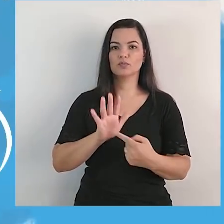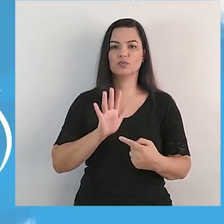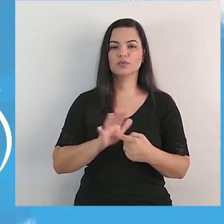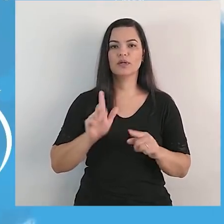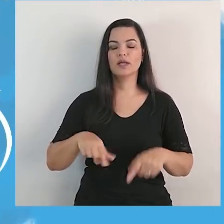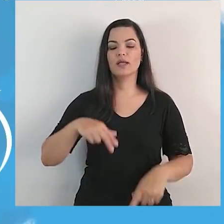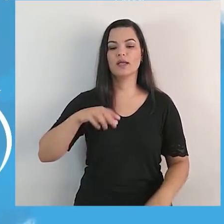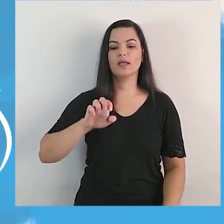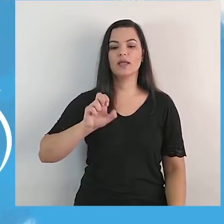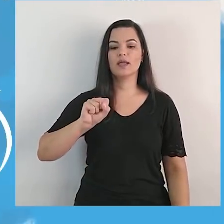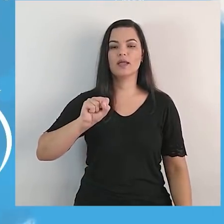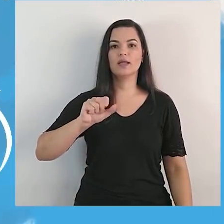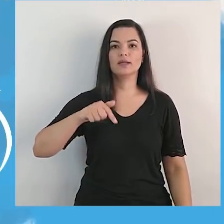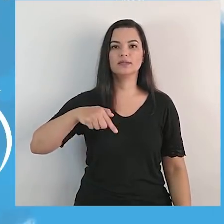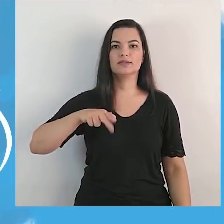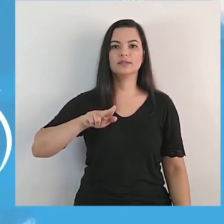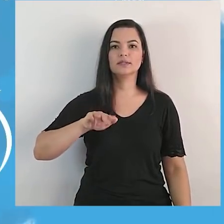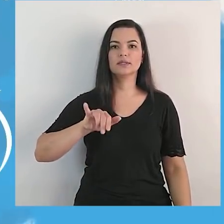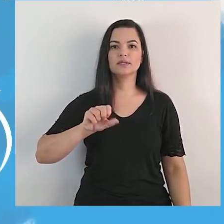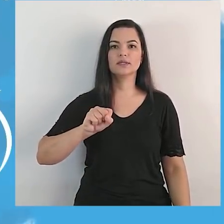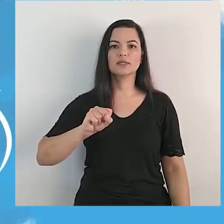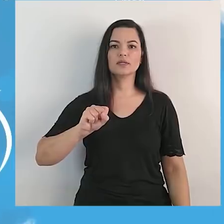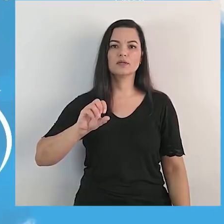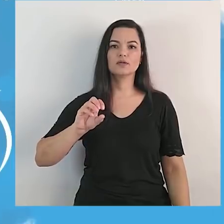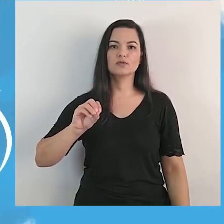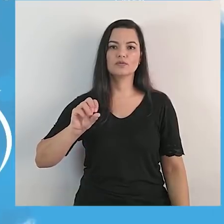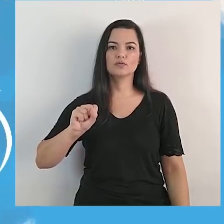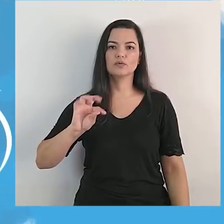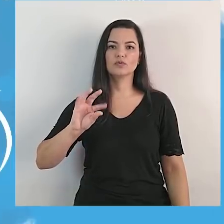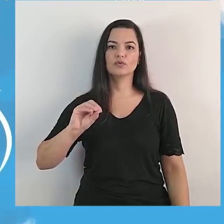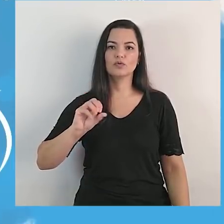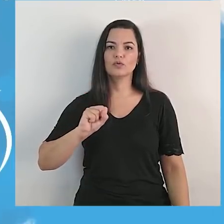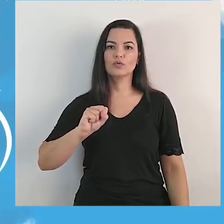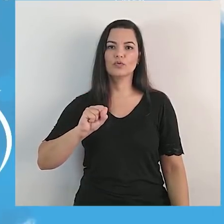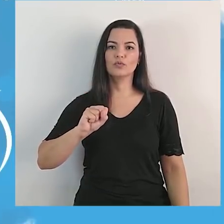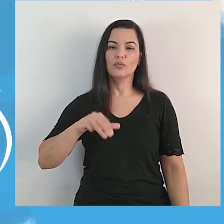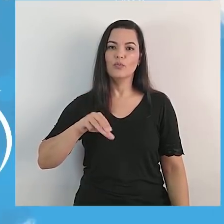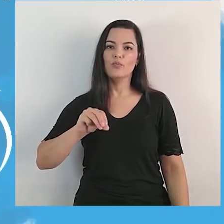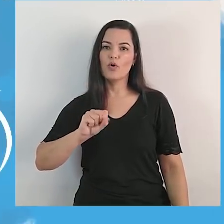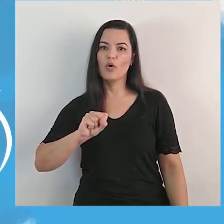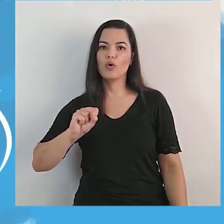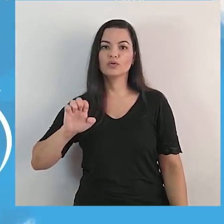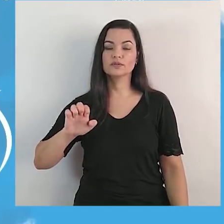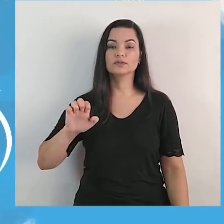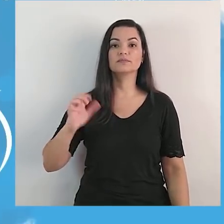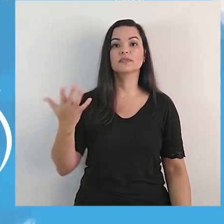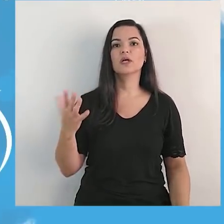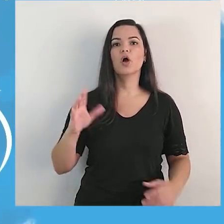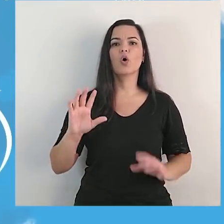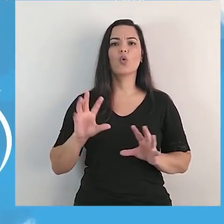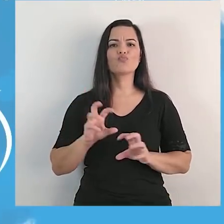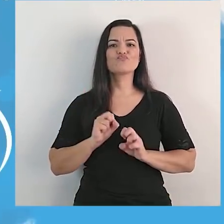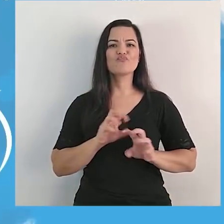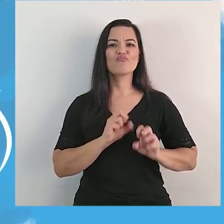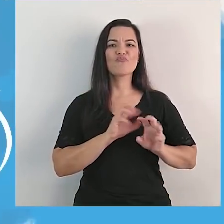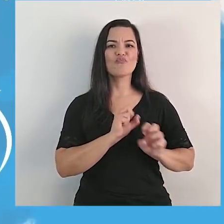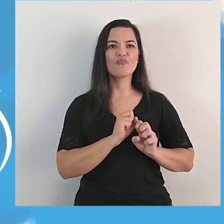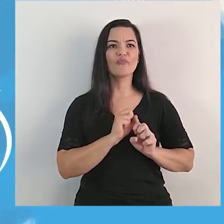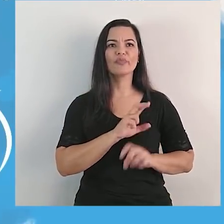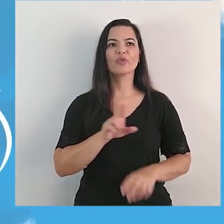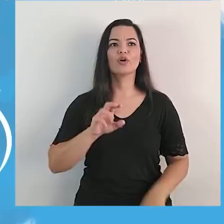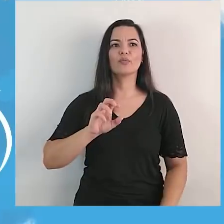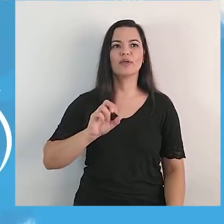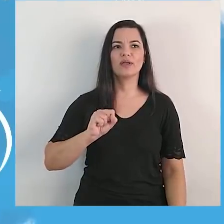chama-se esquistossomose, causada por um parasita chamado Esquistossoma mansoni.